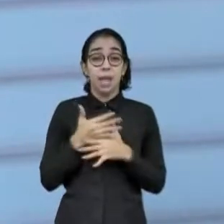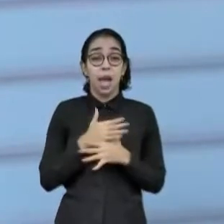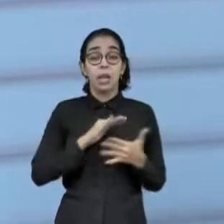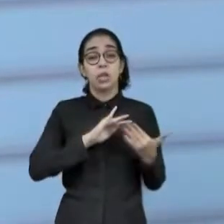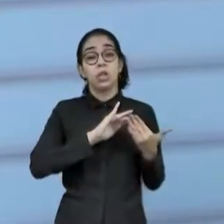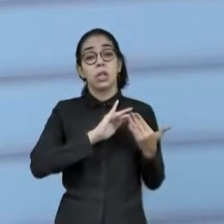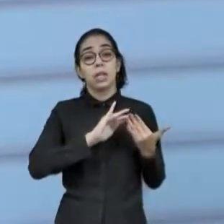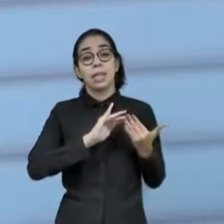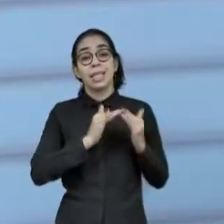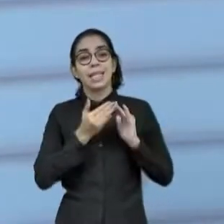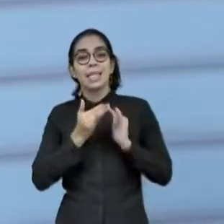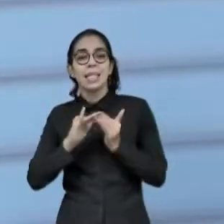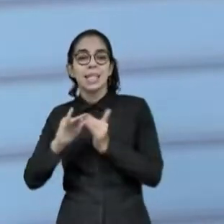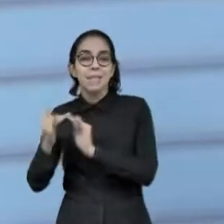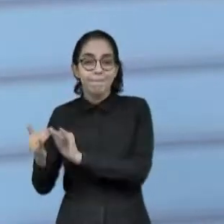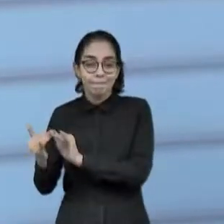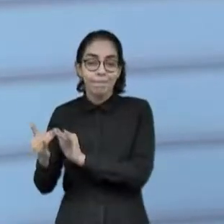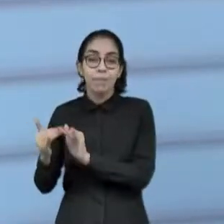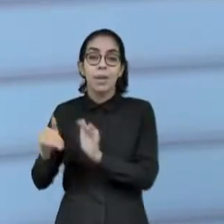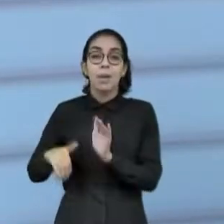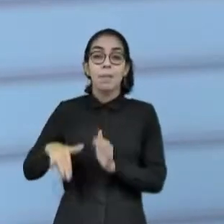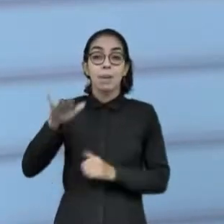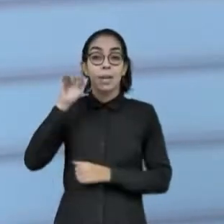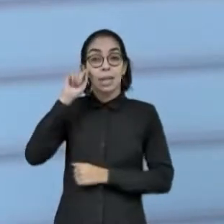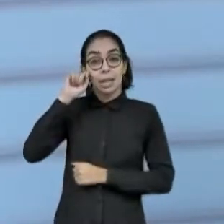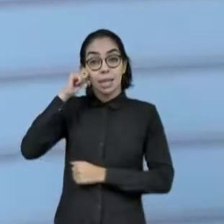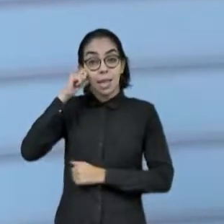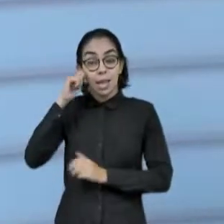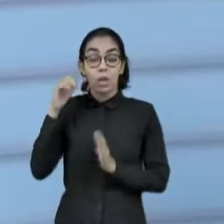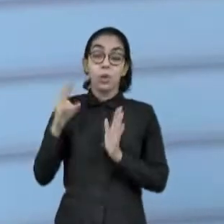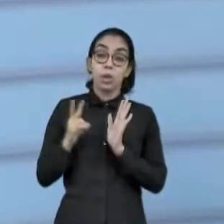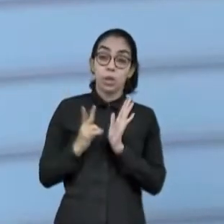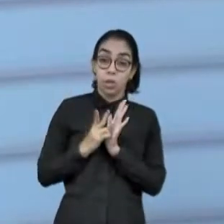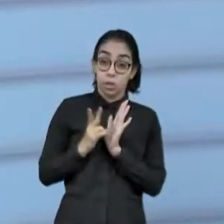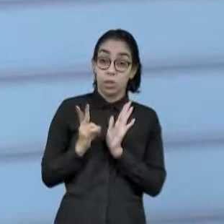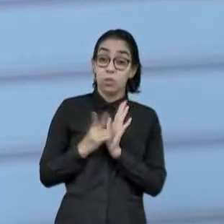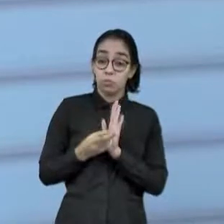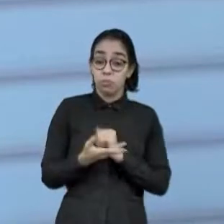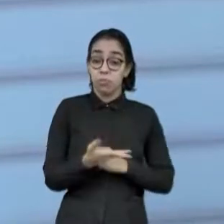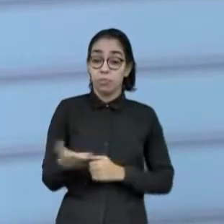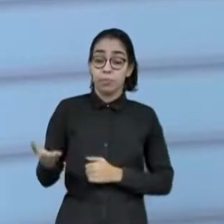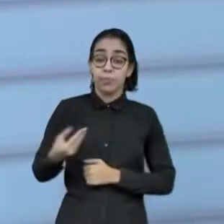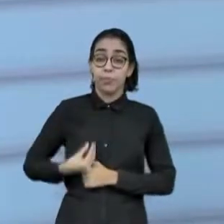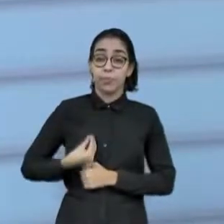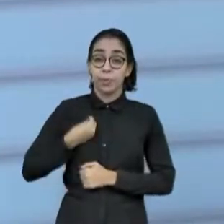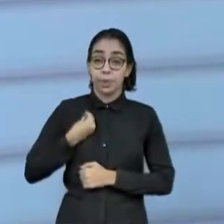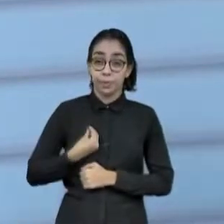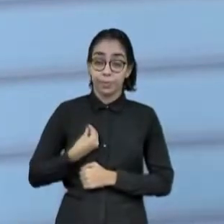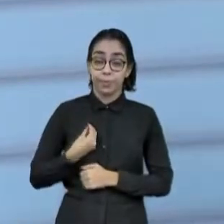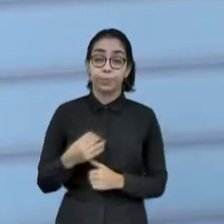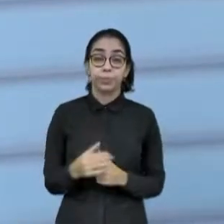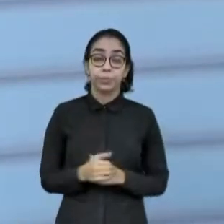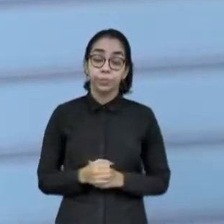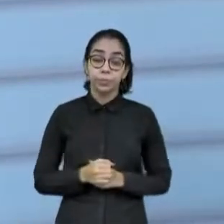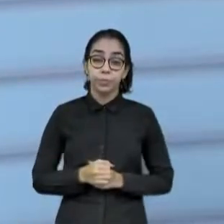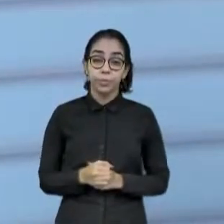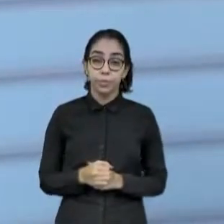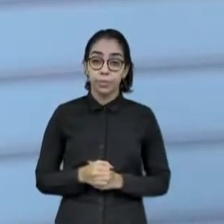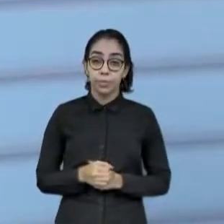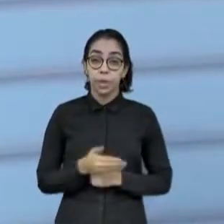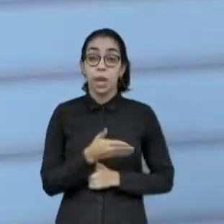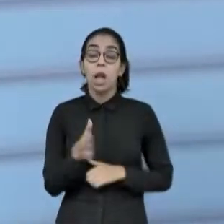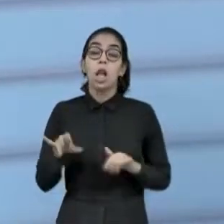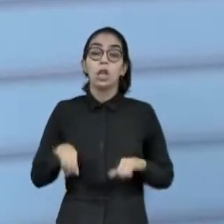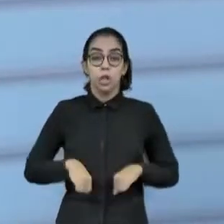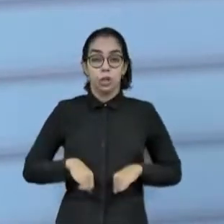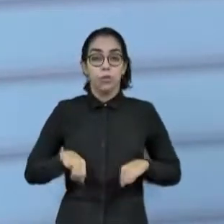que é onde estão concentrados os negros e os índios urbanos, né, as pessoas negras e indígenas urbanas, elas sofrem mais.